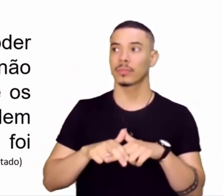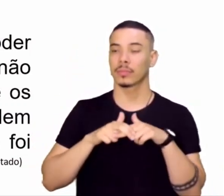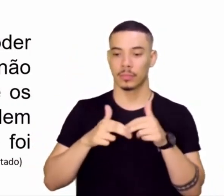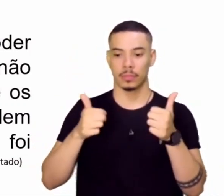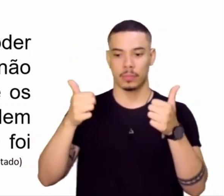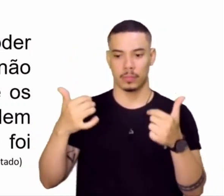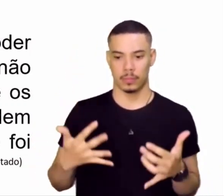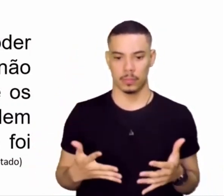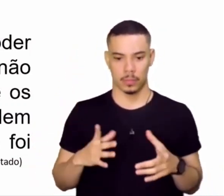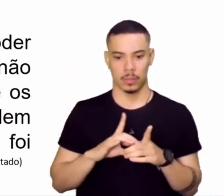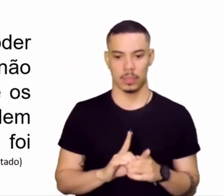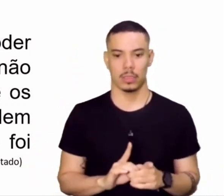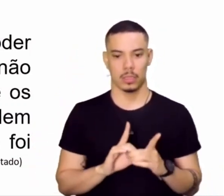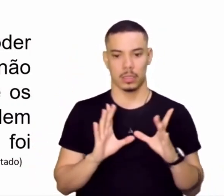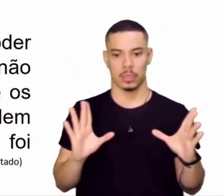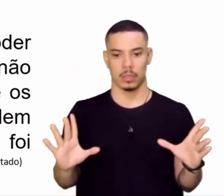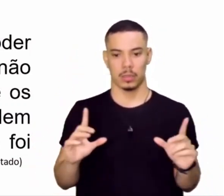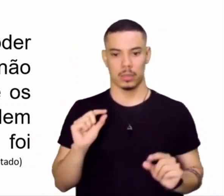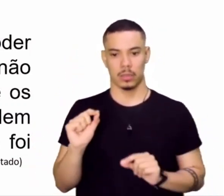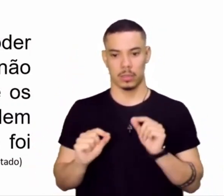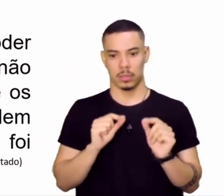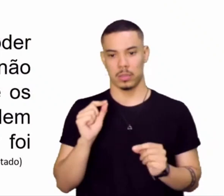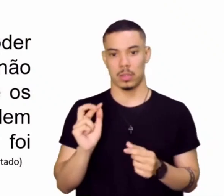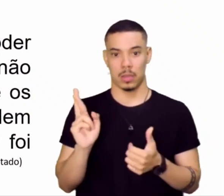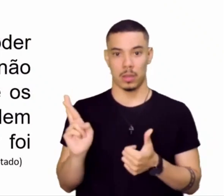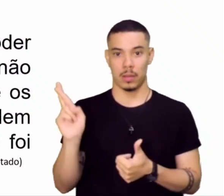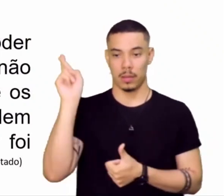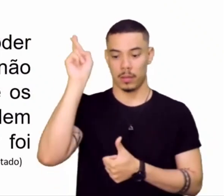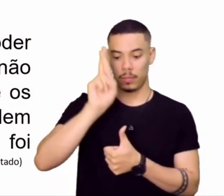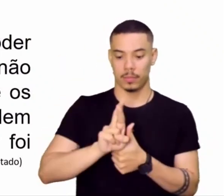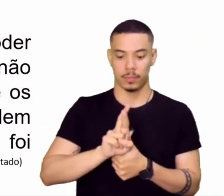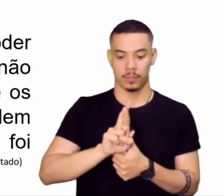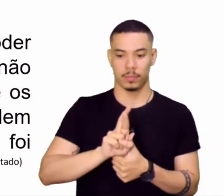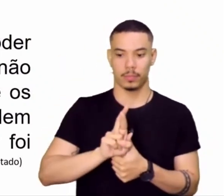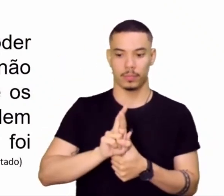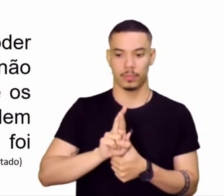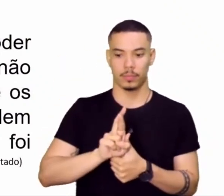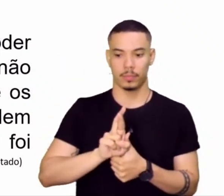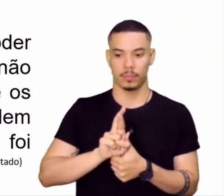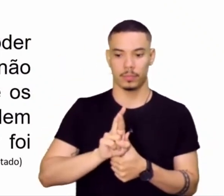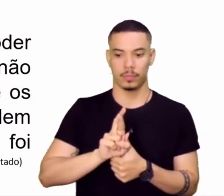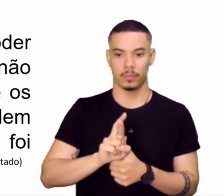nossa democracia é o quê? Representativa.